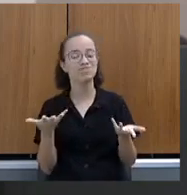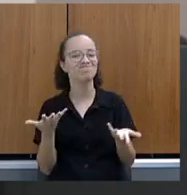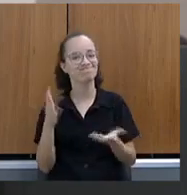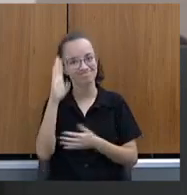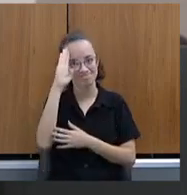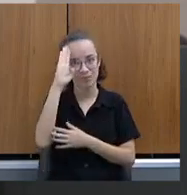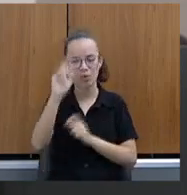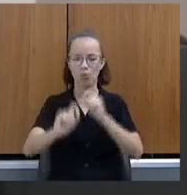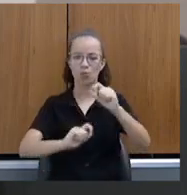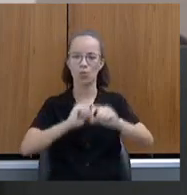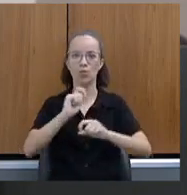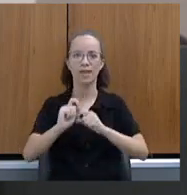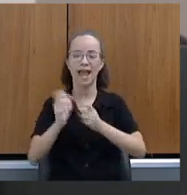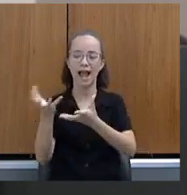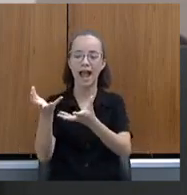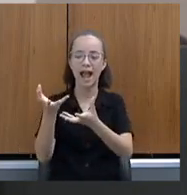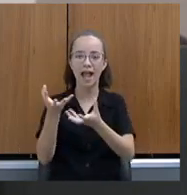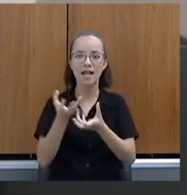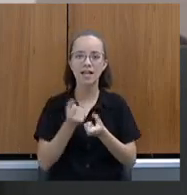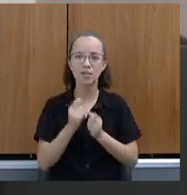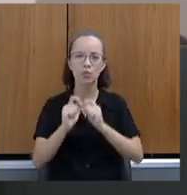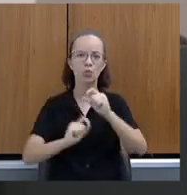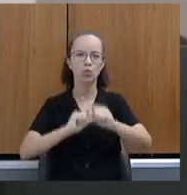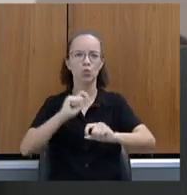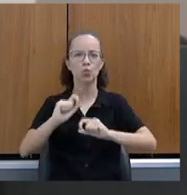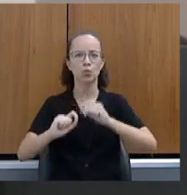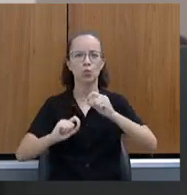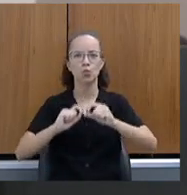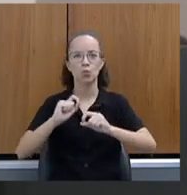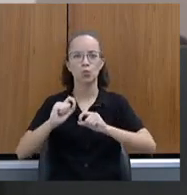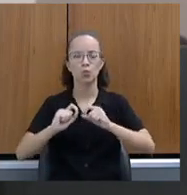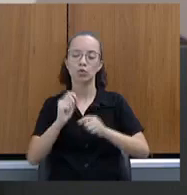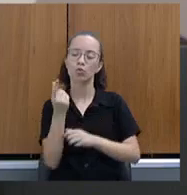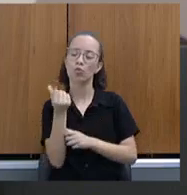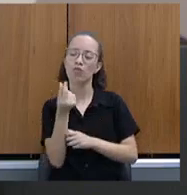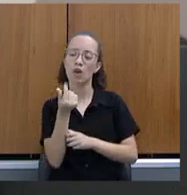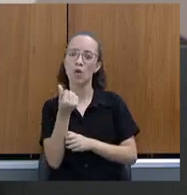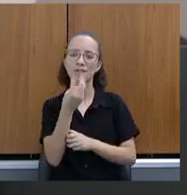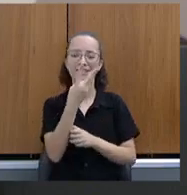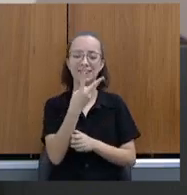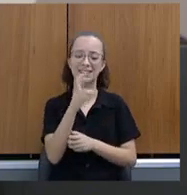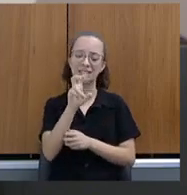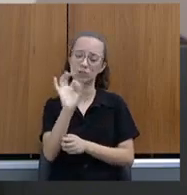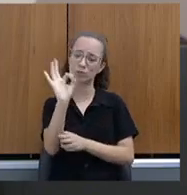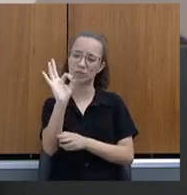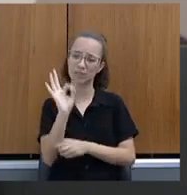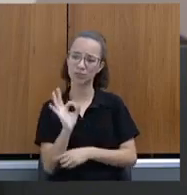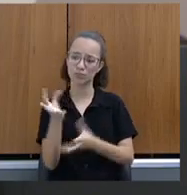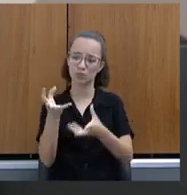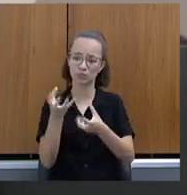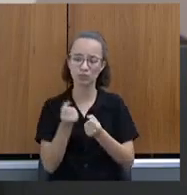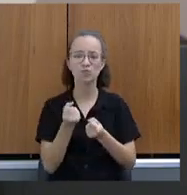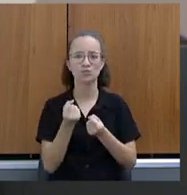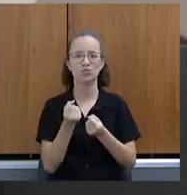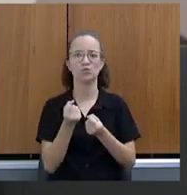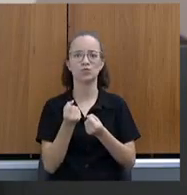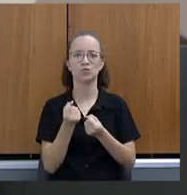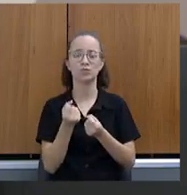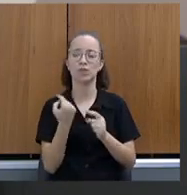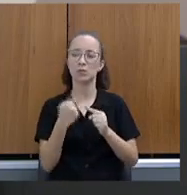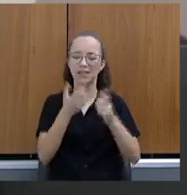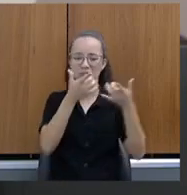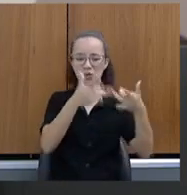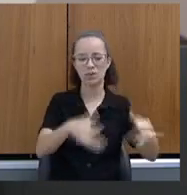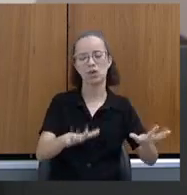que nós temos é a captação do valor de 35%, é na contrapartida que tá sobrando